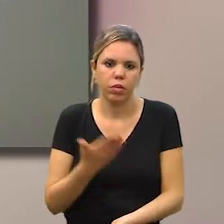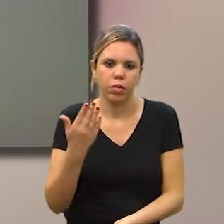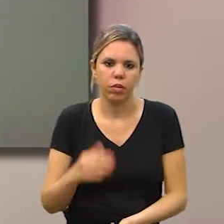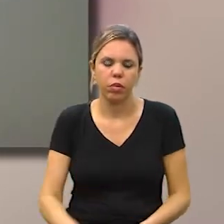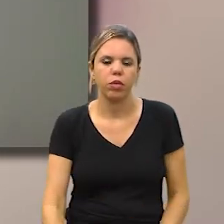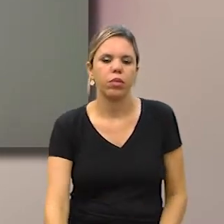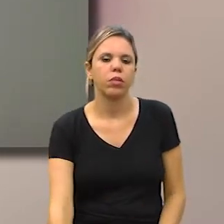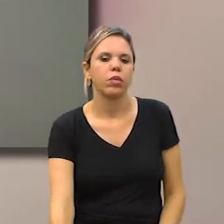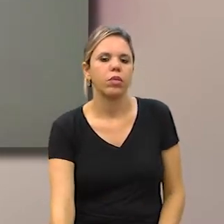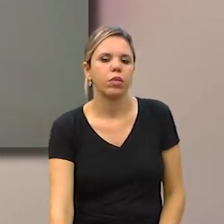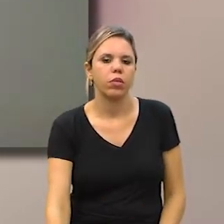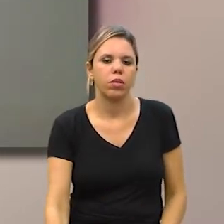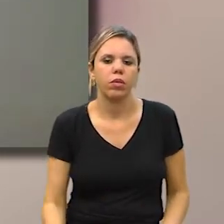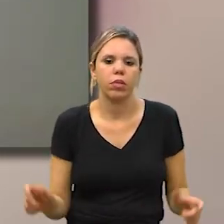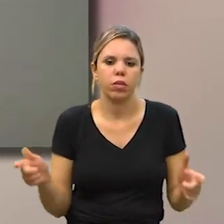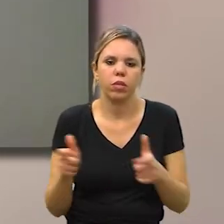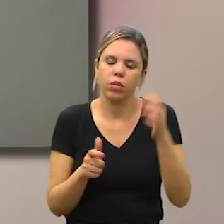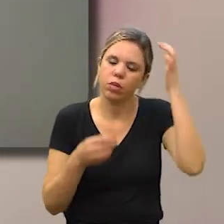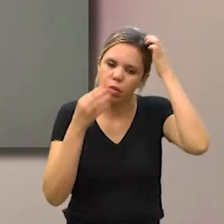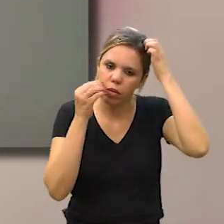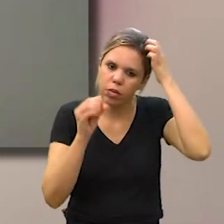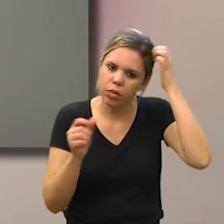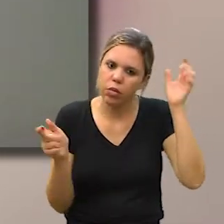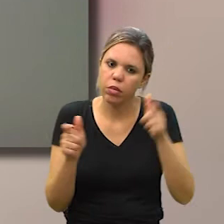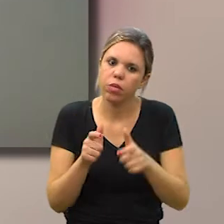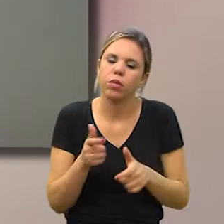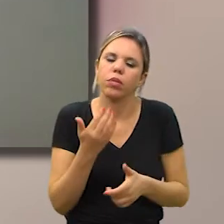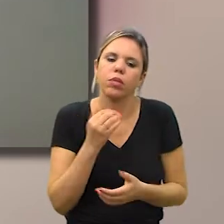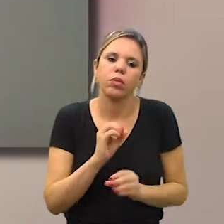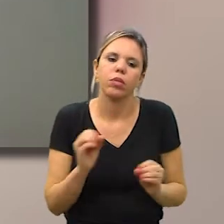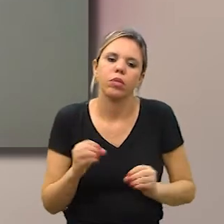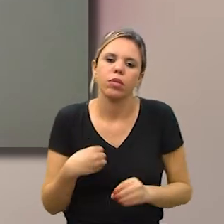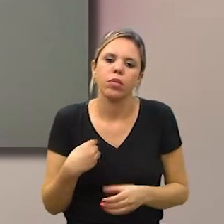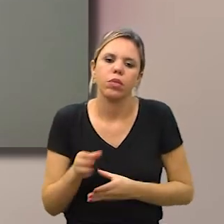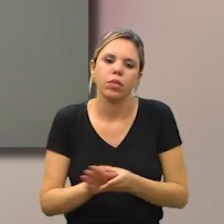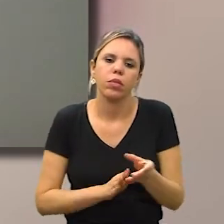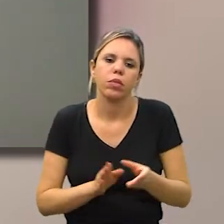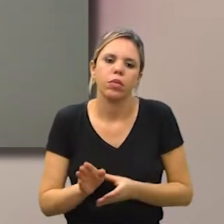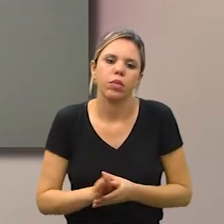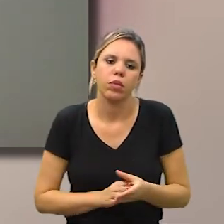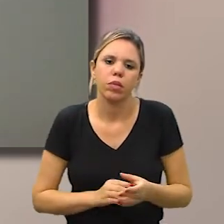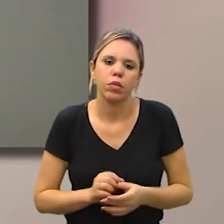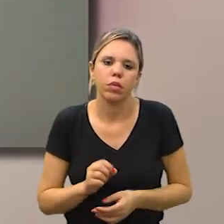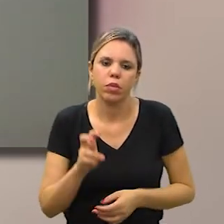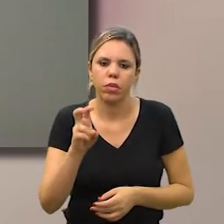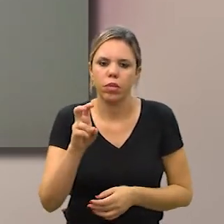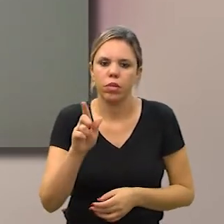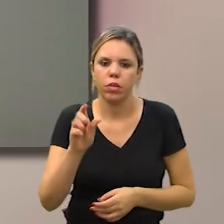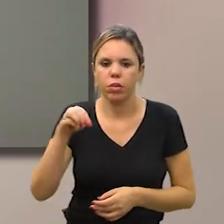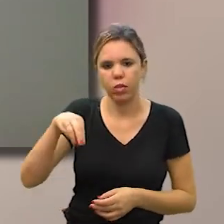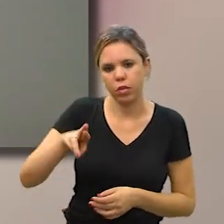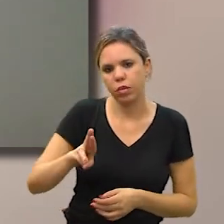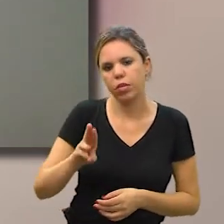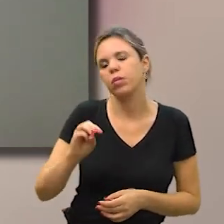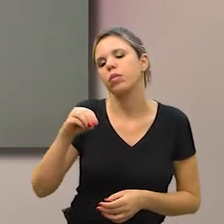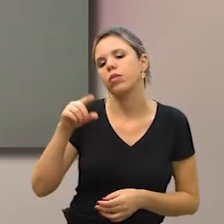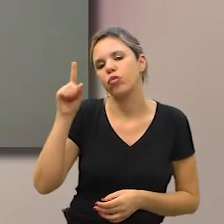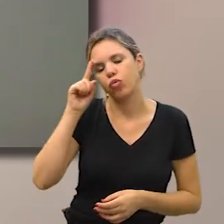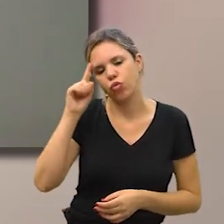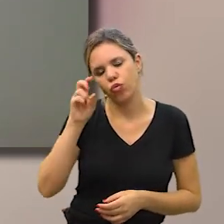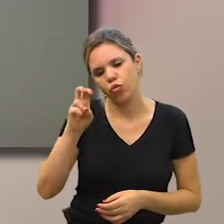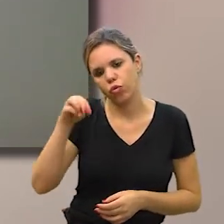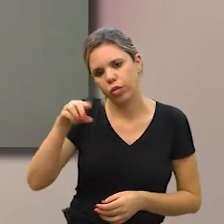pressão arterial reduzir o consumo de sal então a gente recomenda 5 gramas de sal